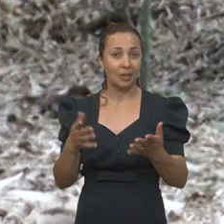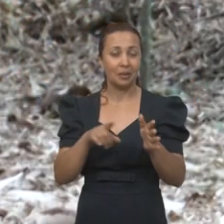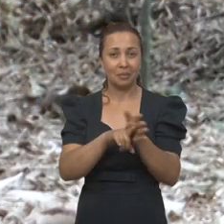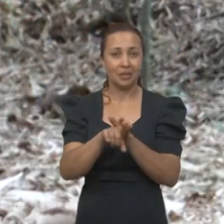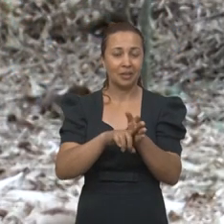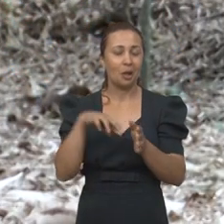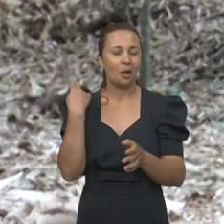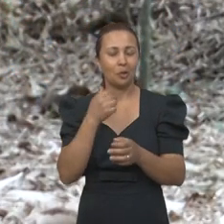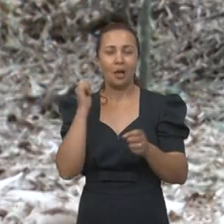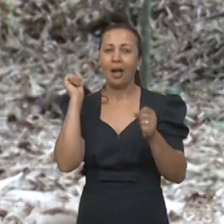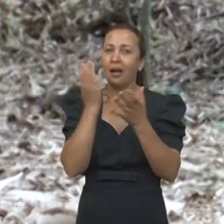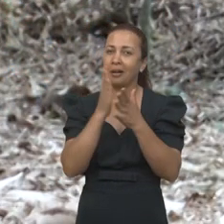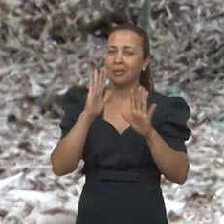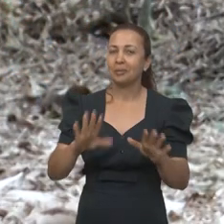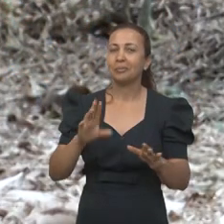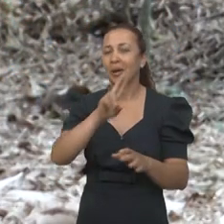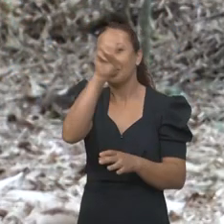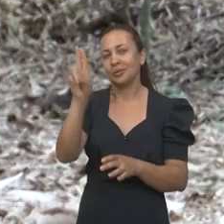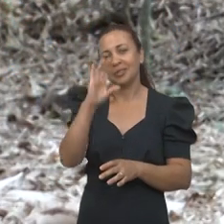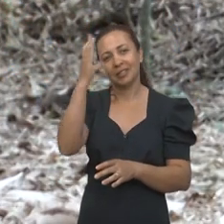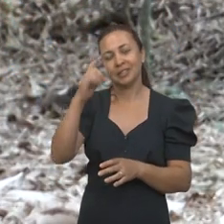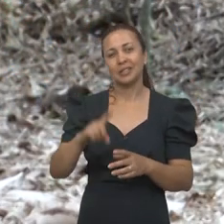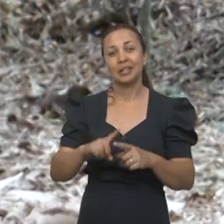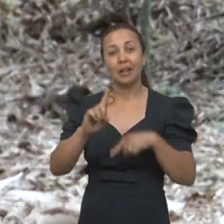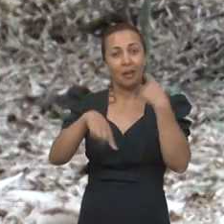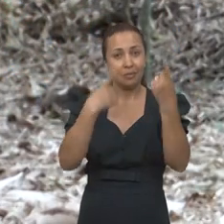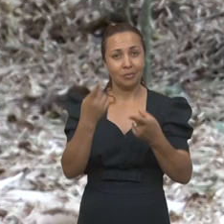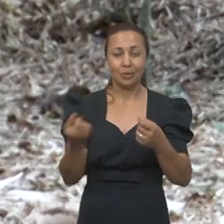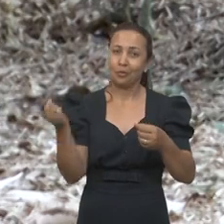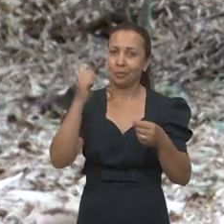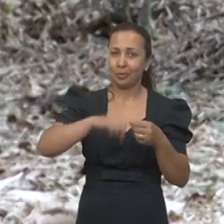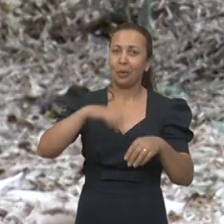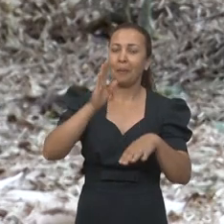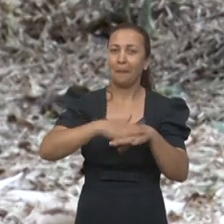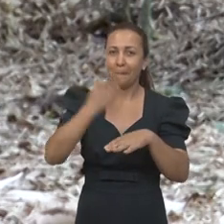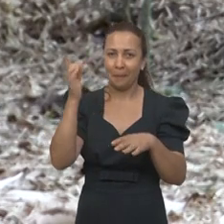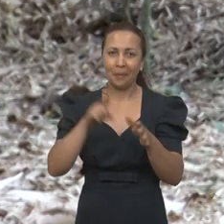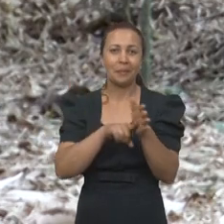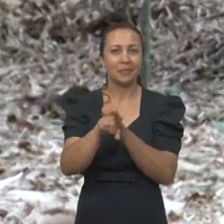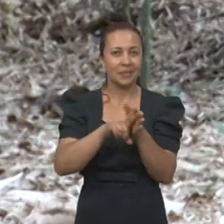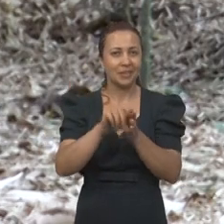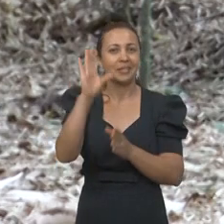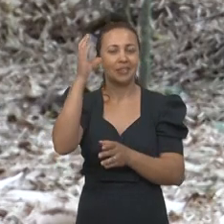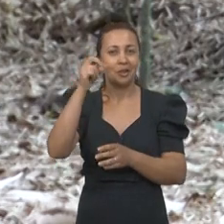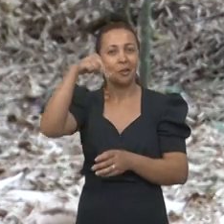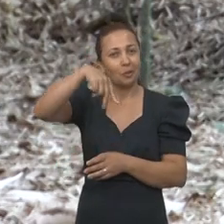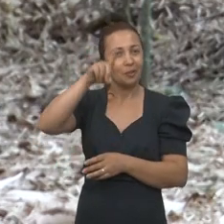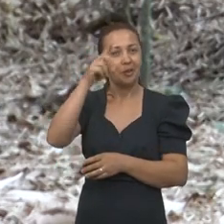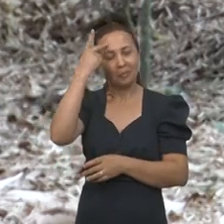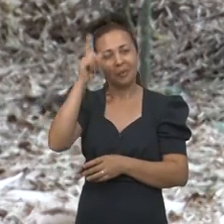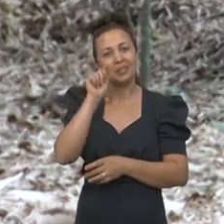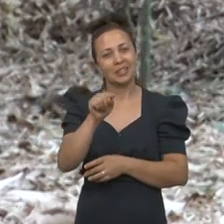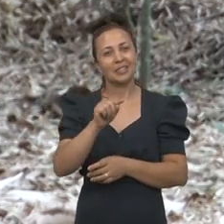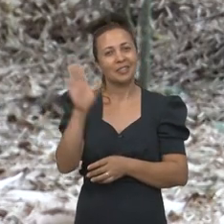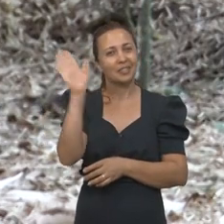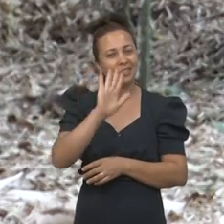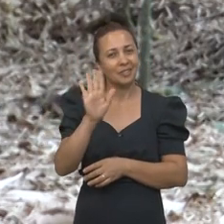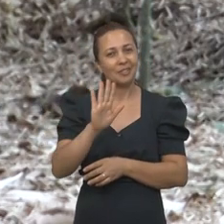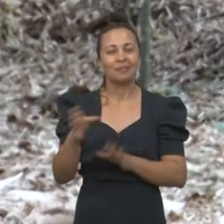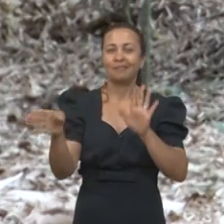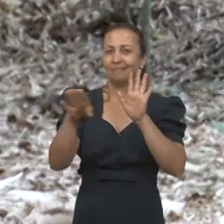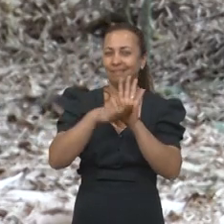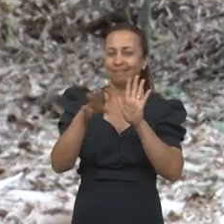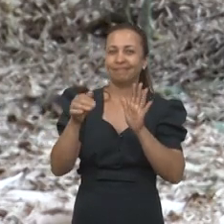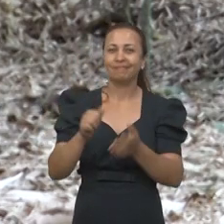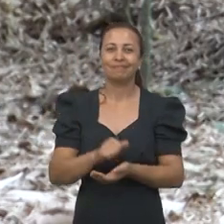e com essa pesquisa nós encerramos Universe em si de hoje na próxima edição Voltamos com mais pesquisa científica do Nordeste para